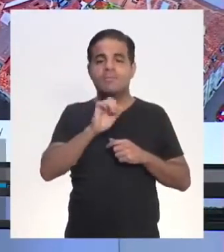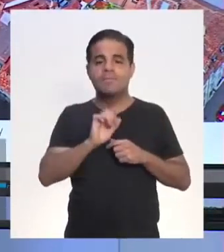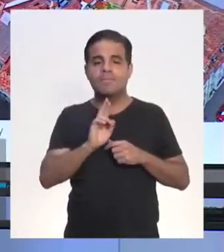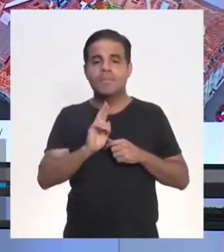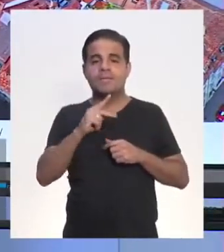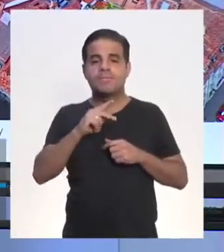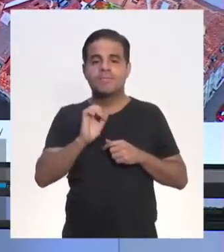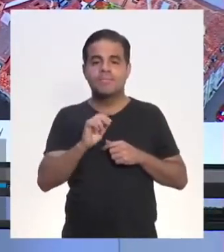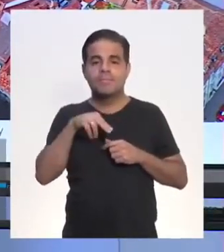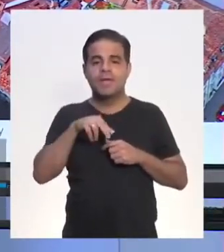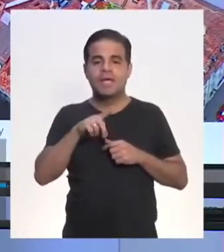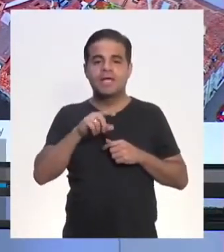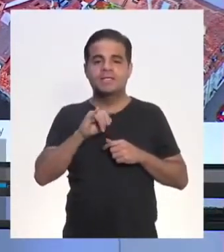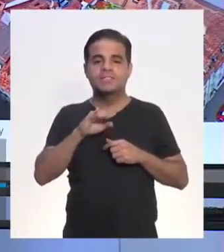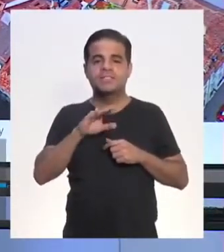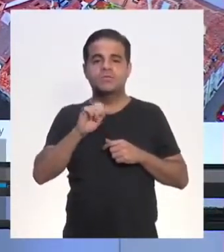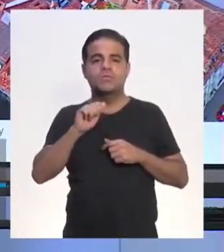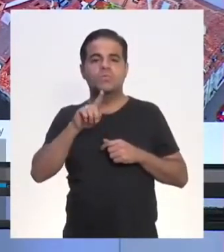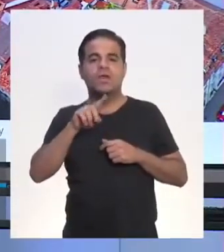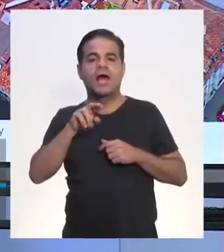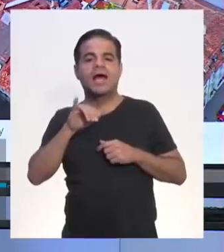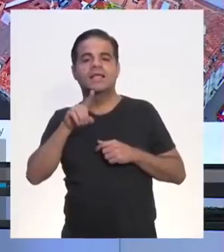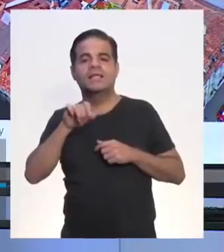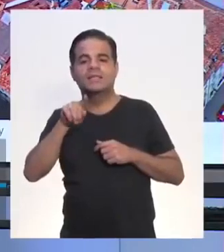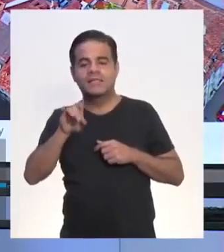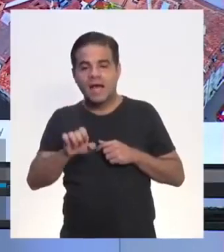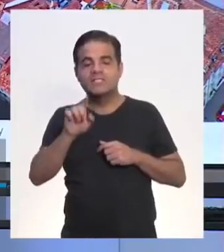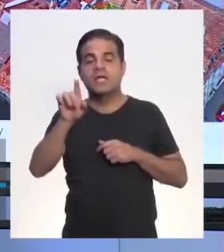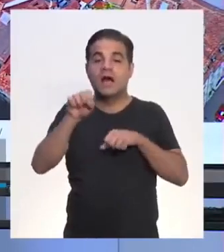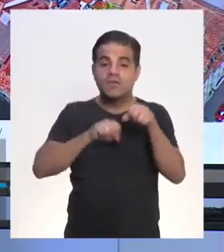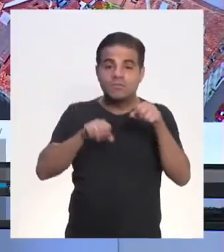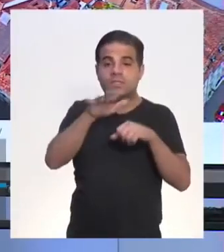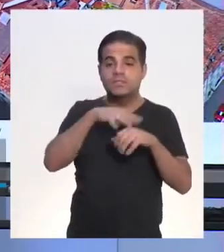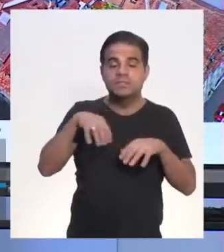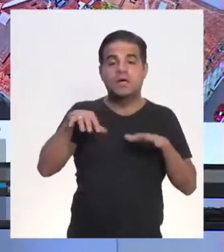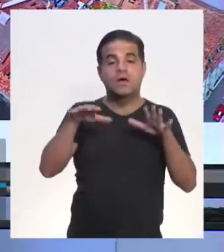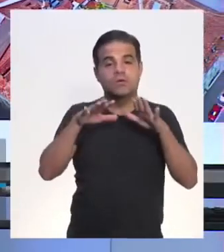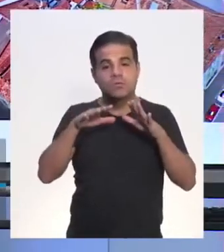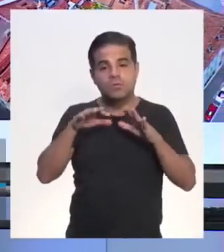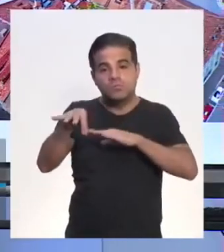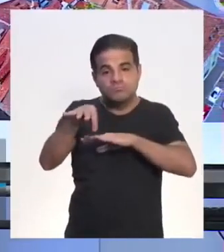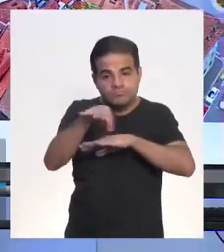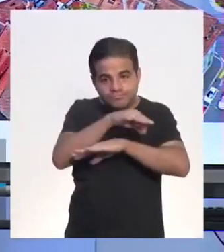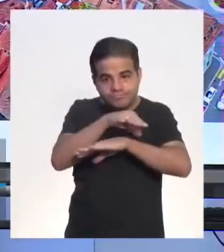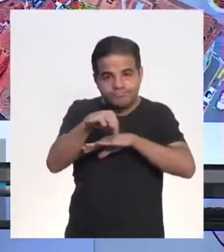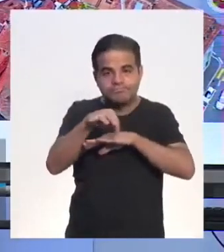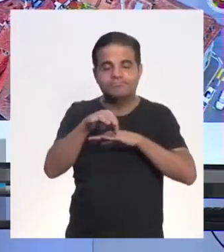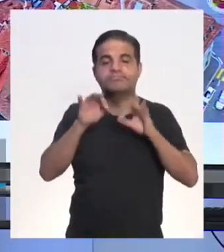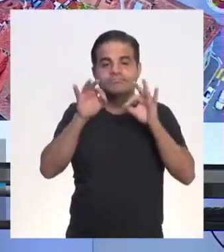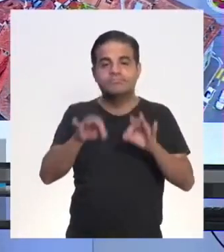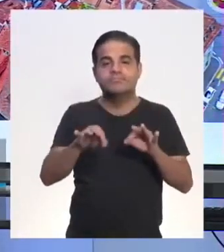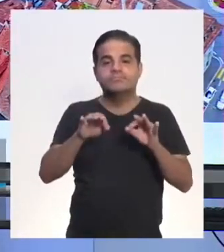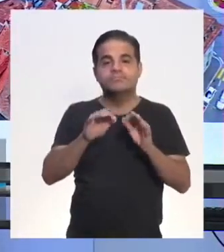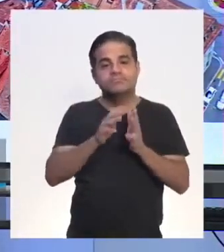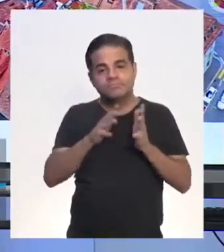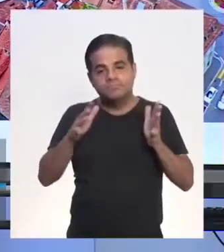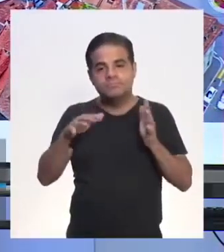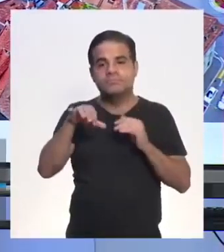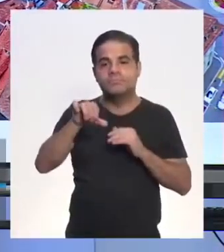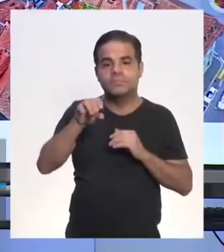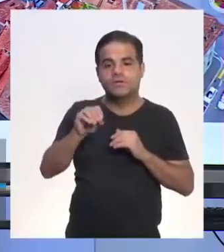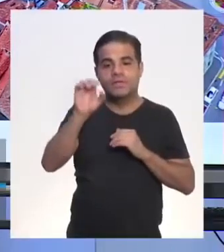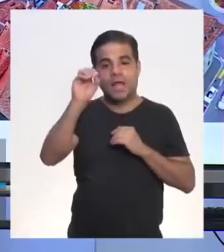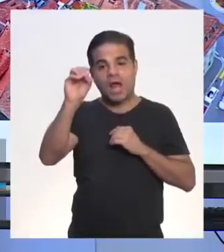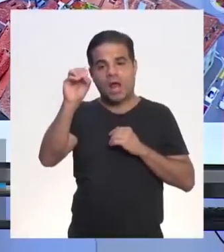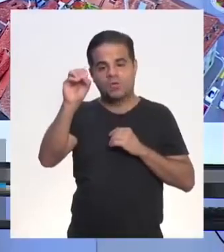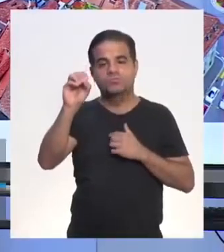é a característica da perpendicularidade? A formação do ângulo reto, a formação do ângulo de 90 graus,